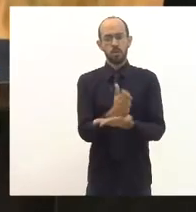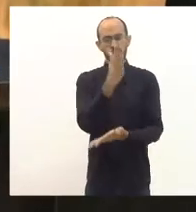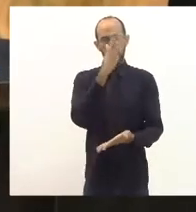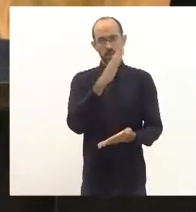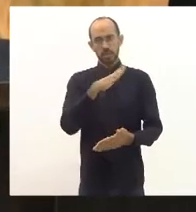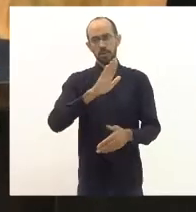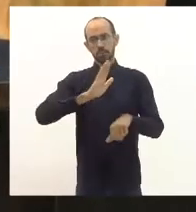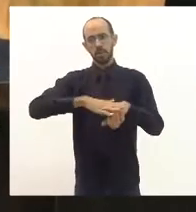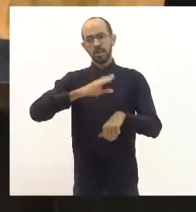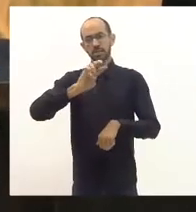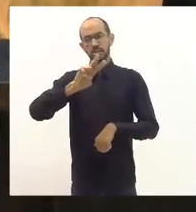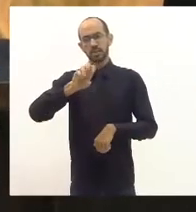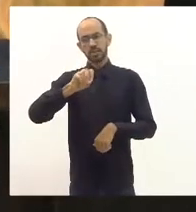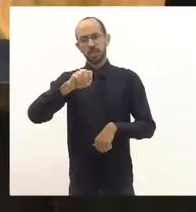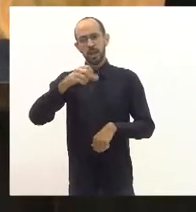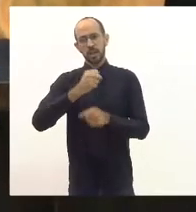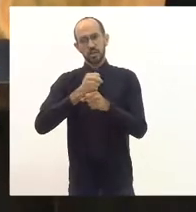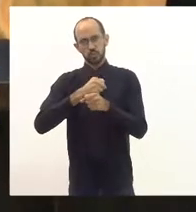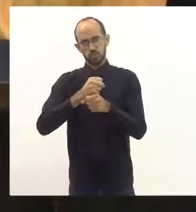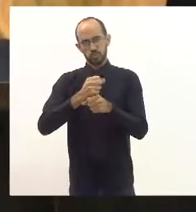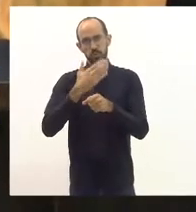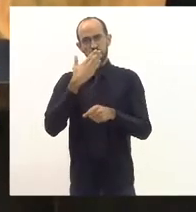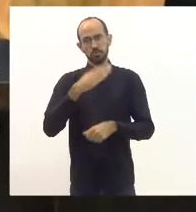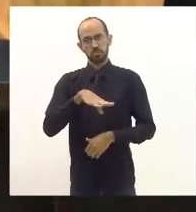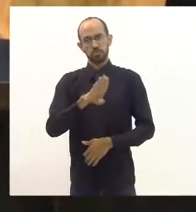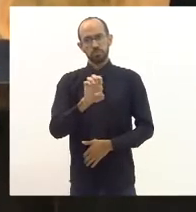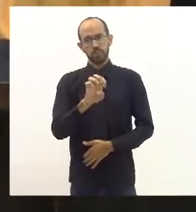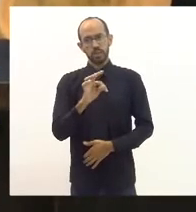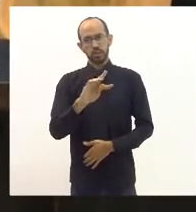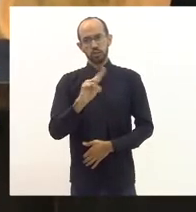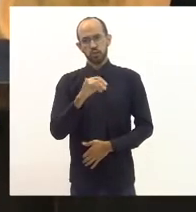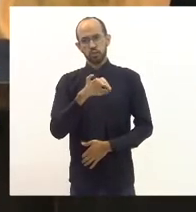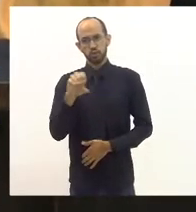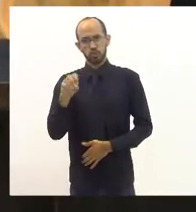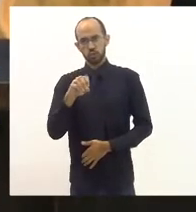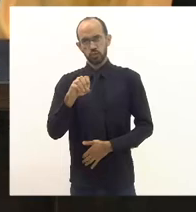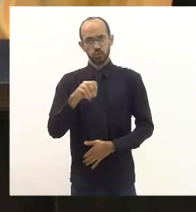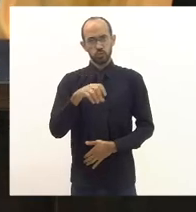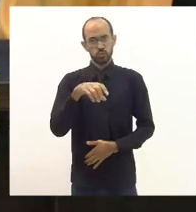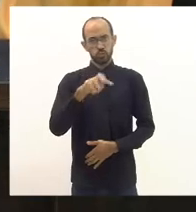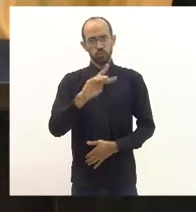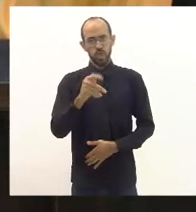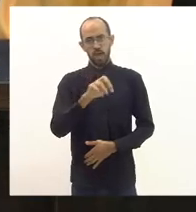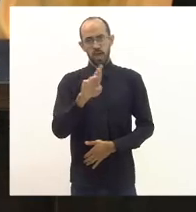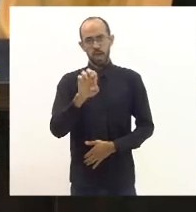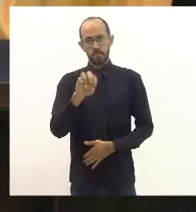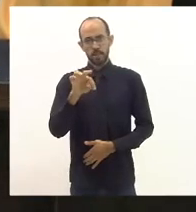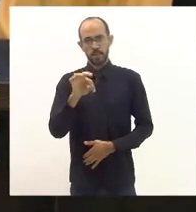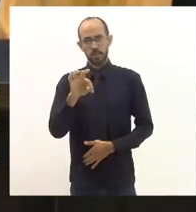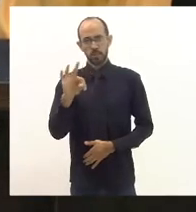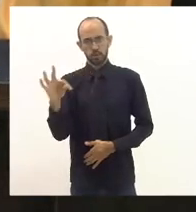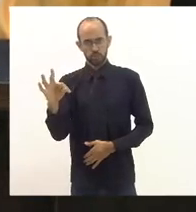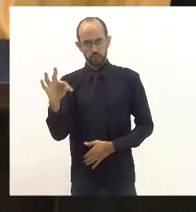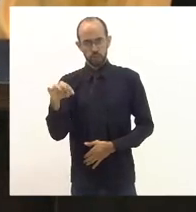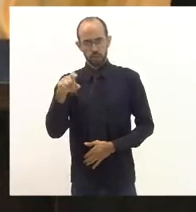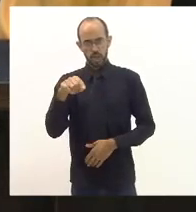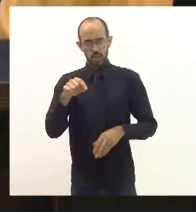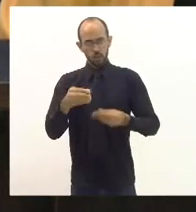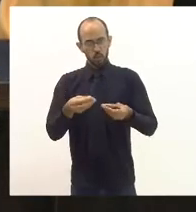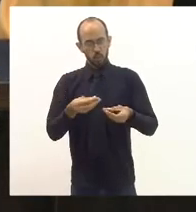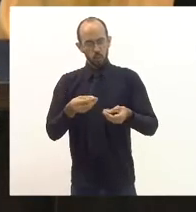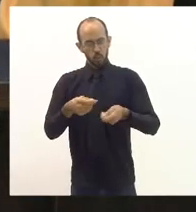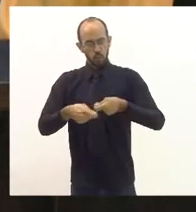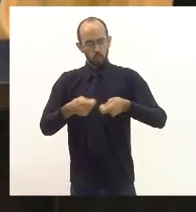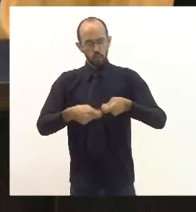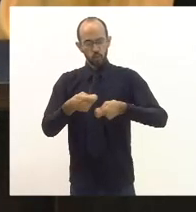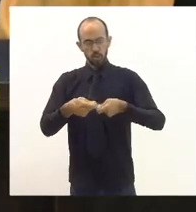30 anos, foi pedida pelo Betinho e pelo Herbert Daniel. Foi uma lei de controle do sangue, por causa da